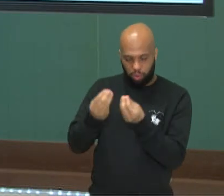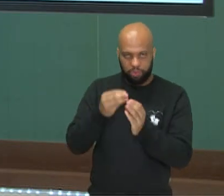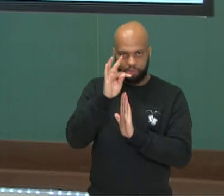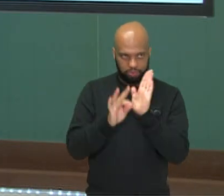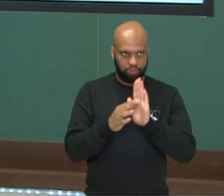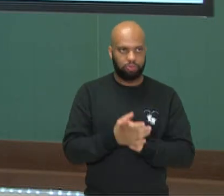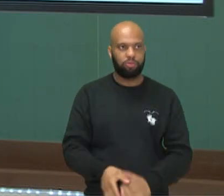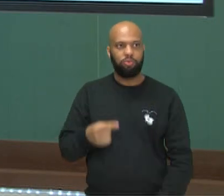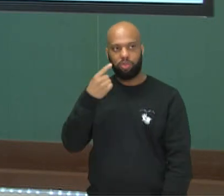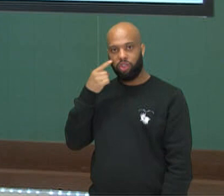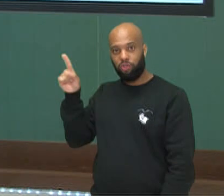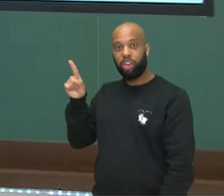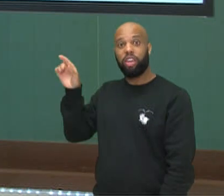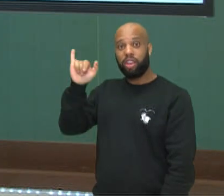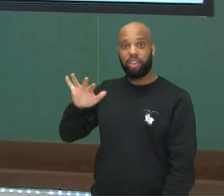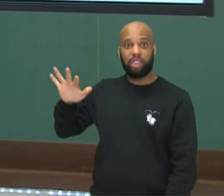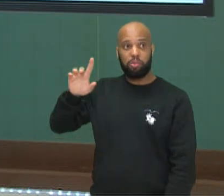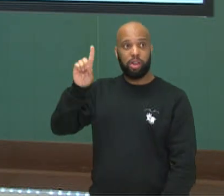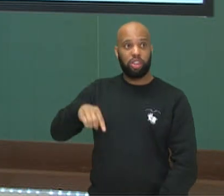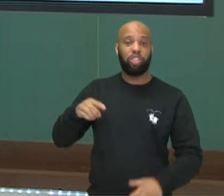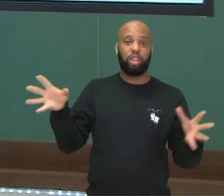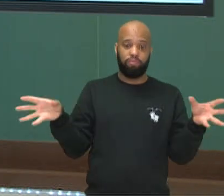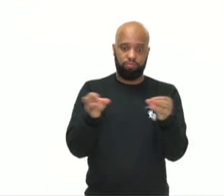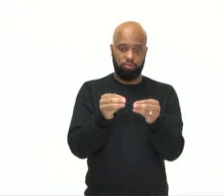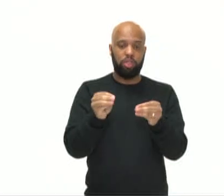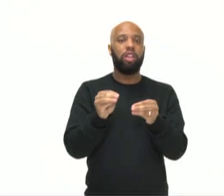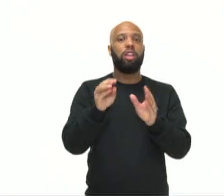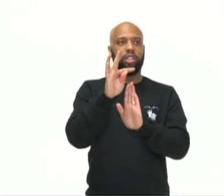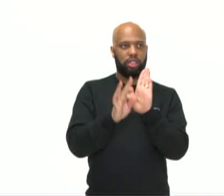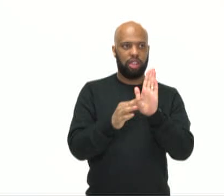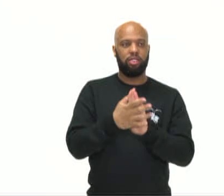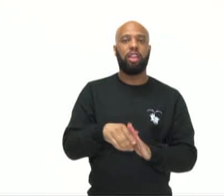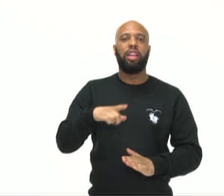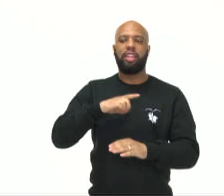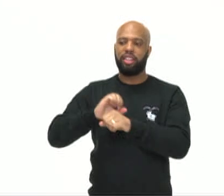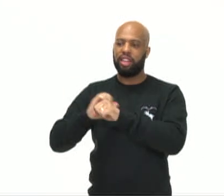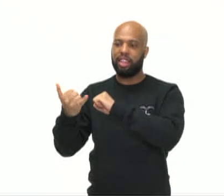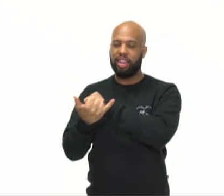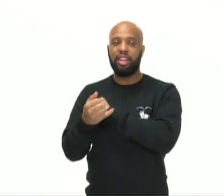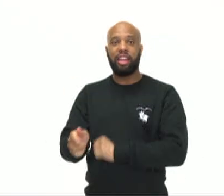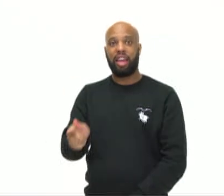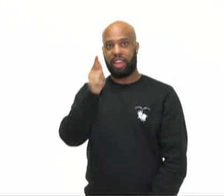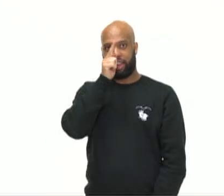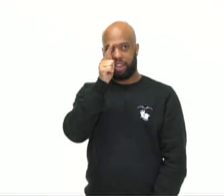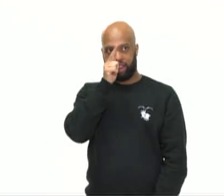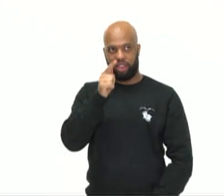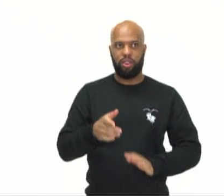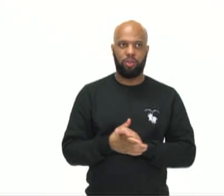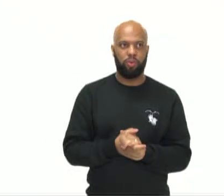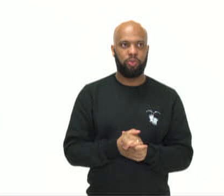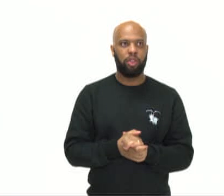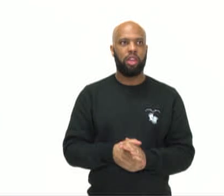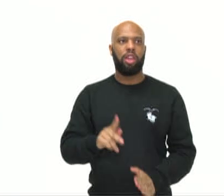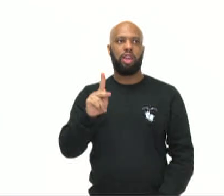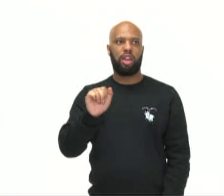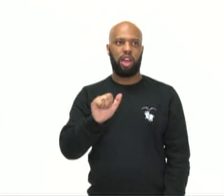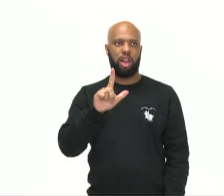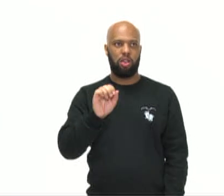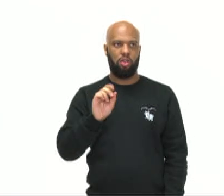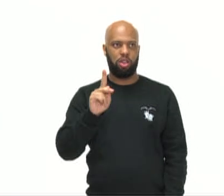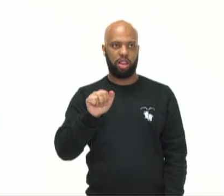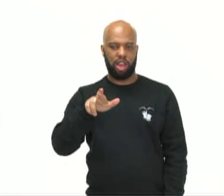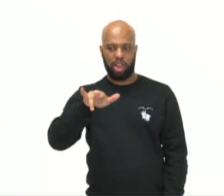Veja aqui, ó, essa imagem de uma sinopse. Na ilha grega de Kalokairi, uma mãe